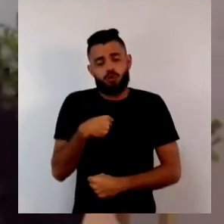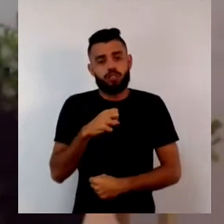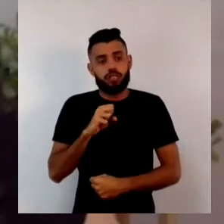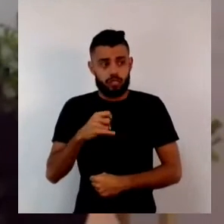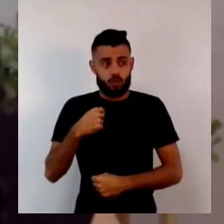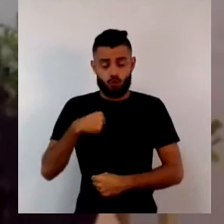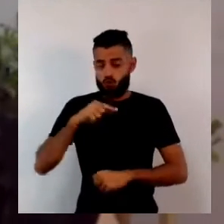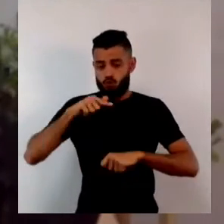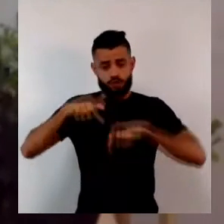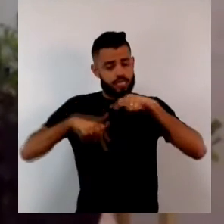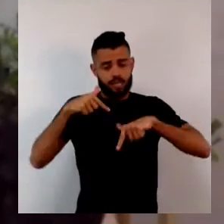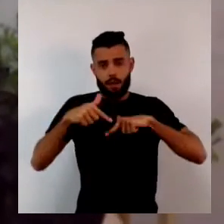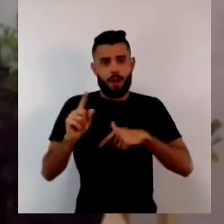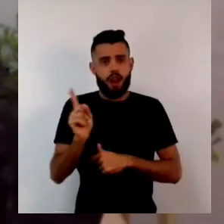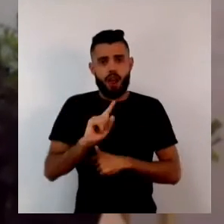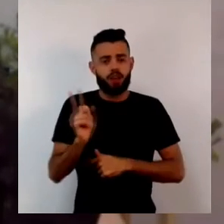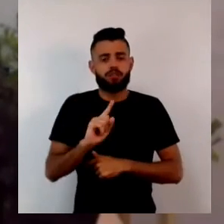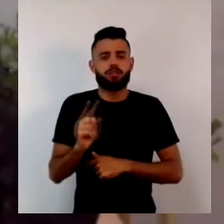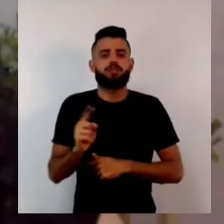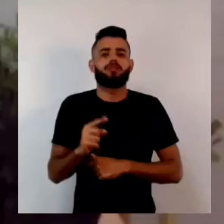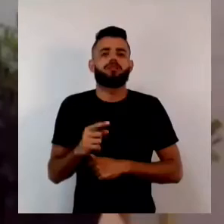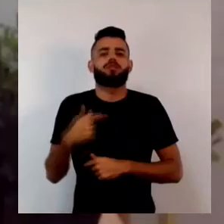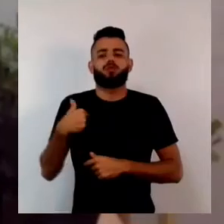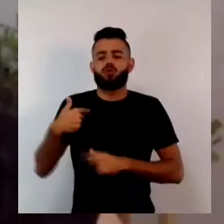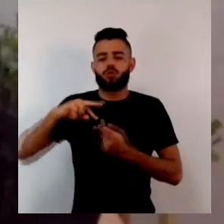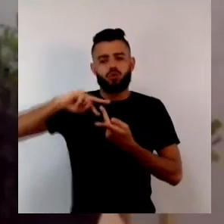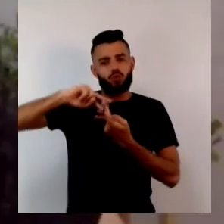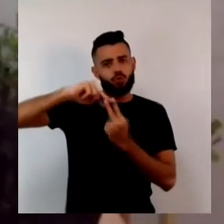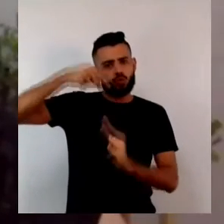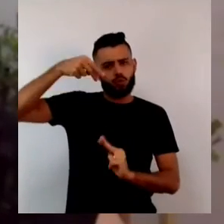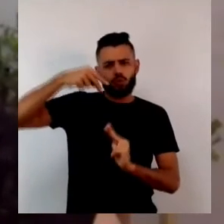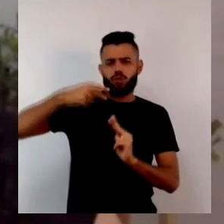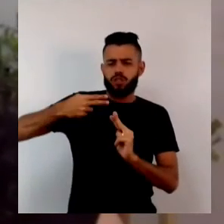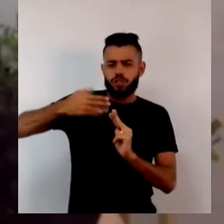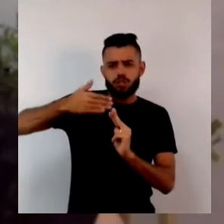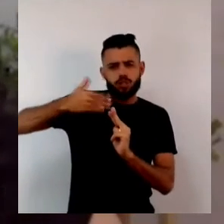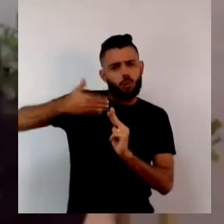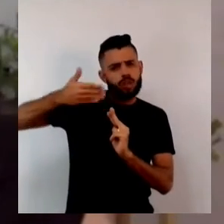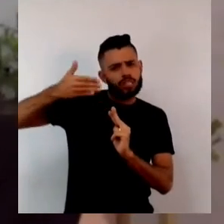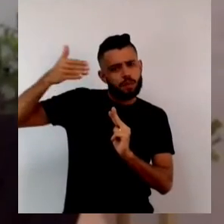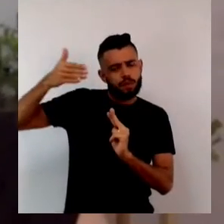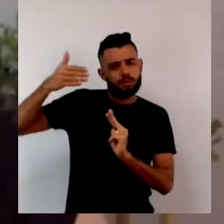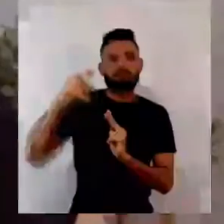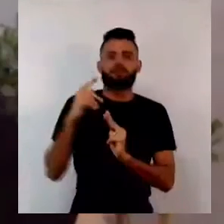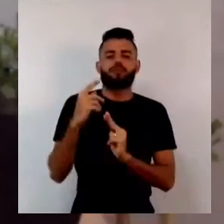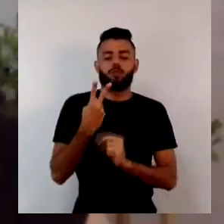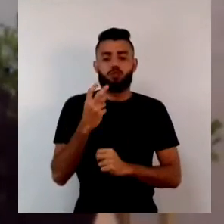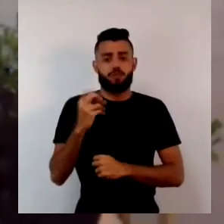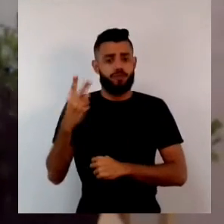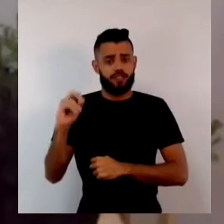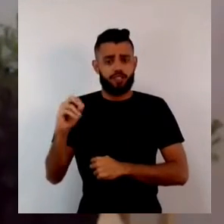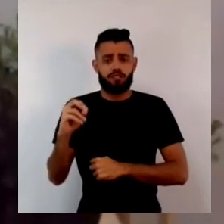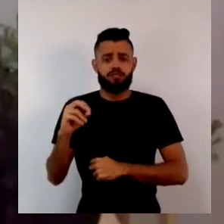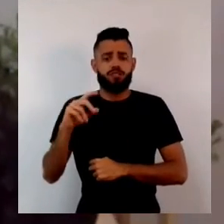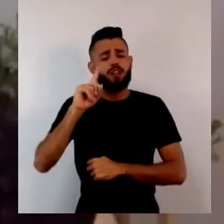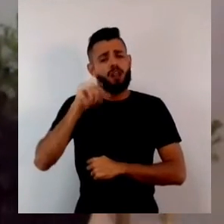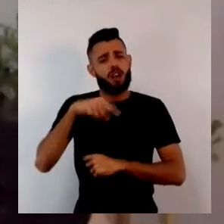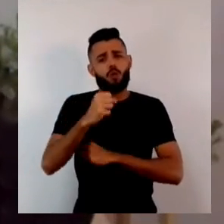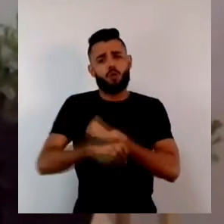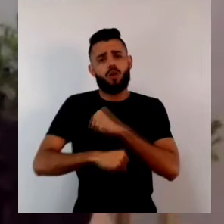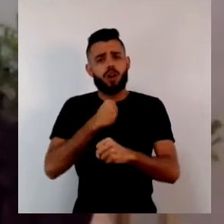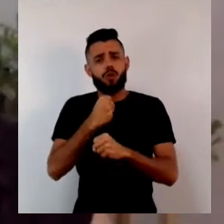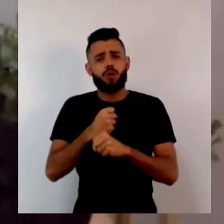com a questão do sequenciamento do novo coronavírus, 2020 teria sido um ano onde eu teria interrompido as minhas pesquisas